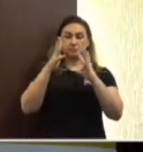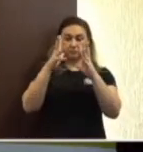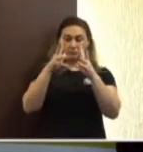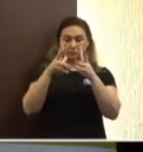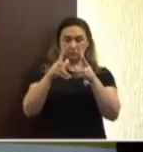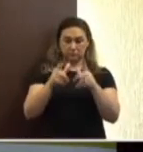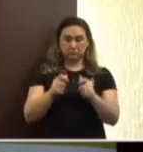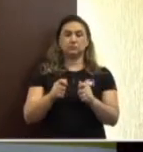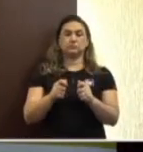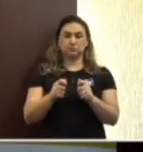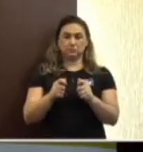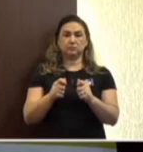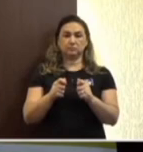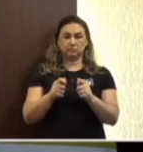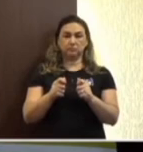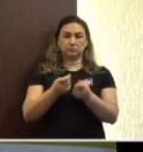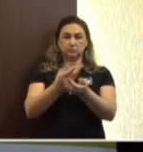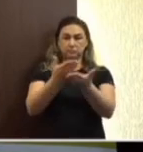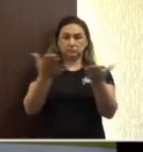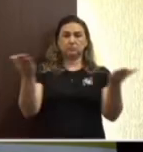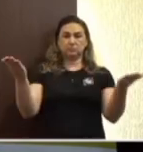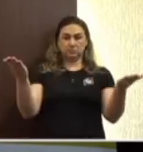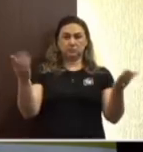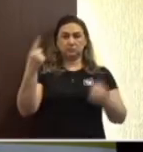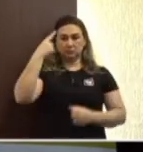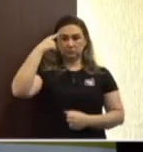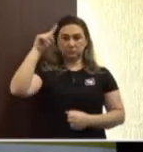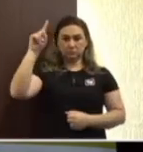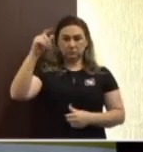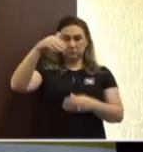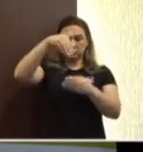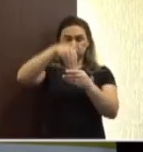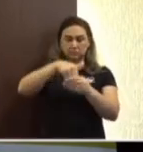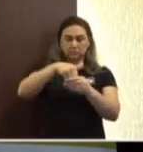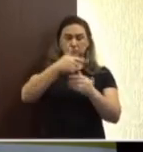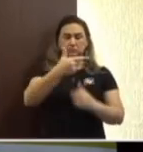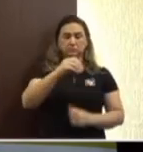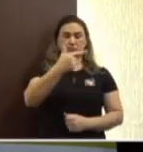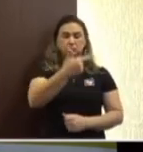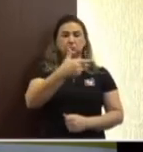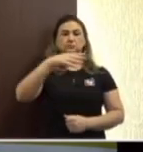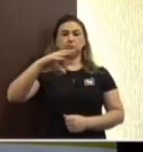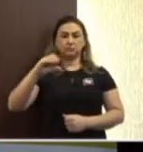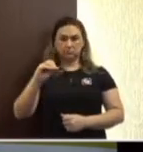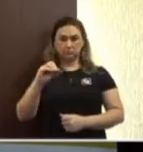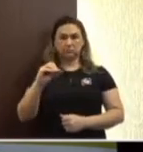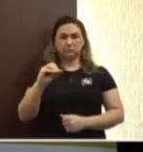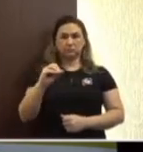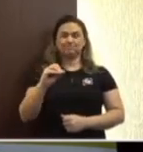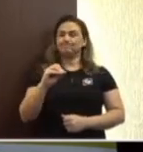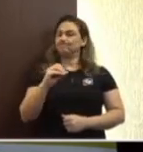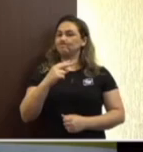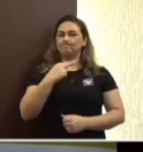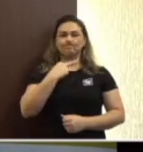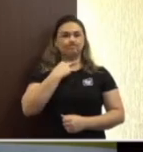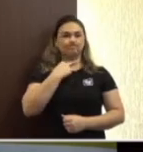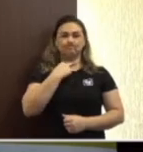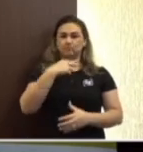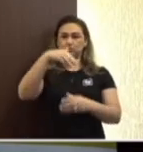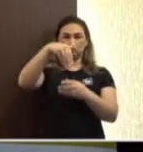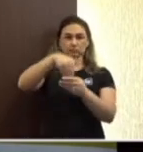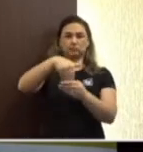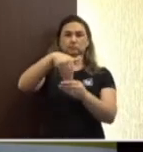afastamento do cargo de servidor público na Secretaria de ação social onde trabalha 14 anos e vai receber apenas